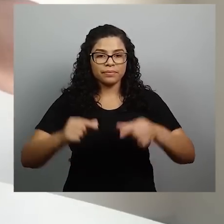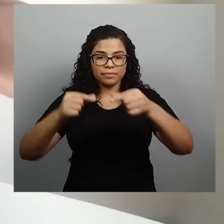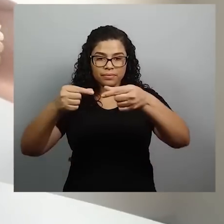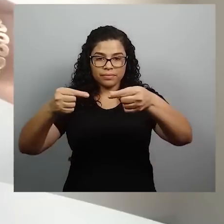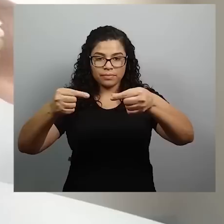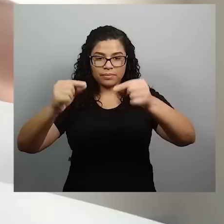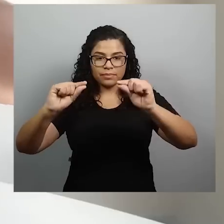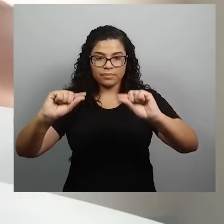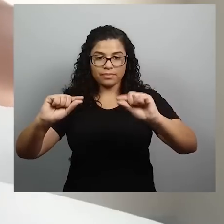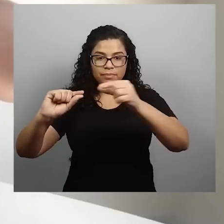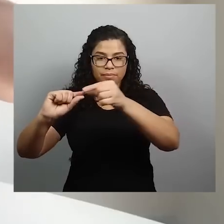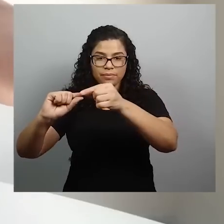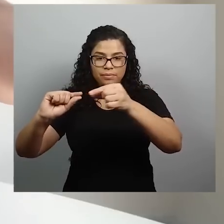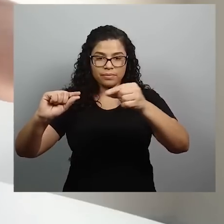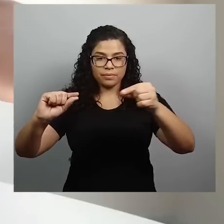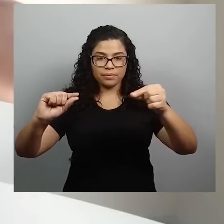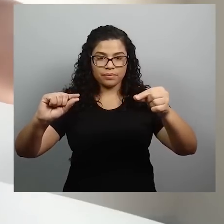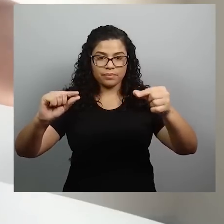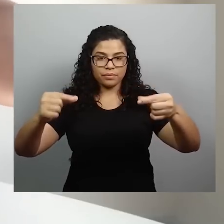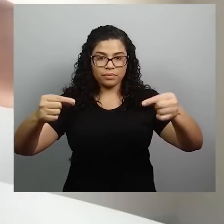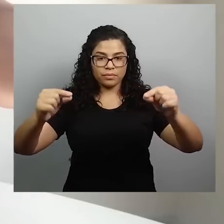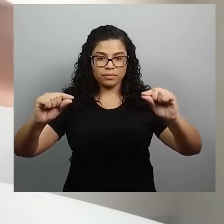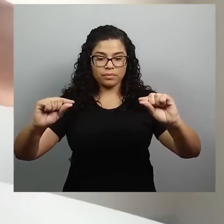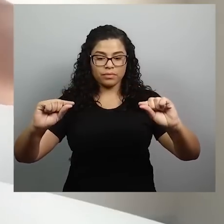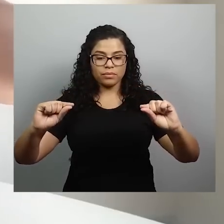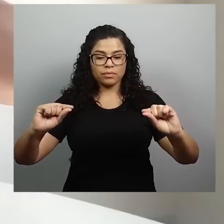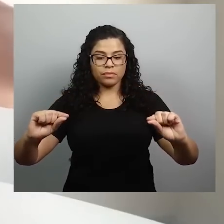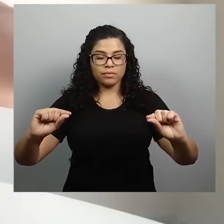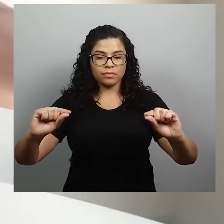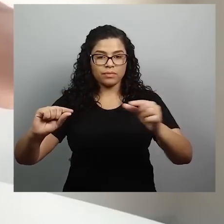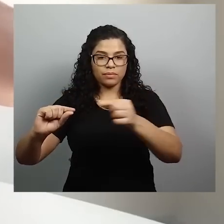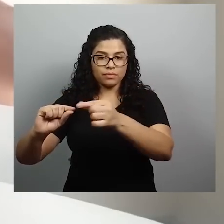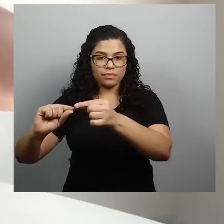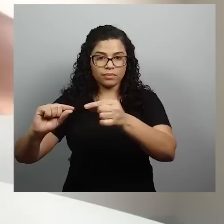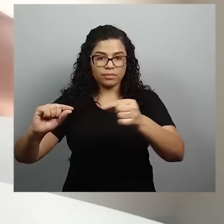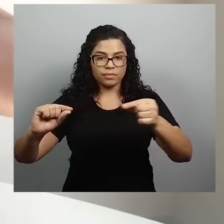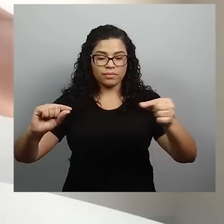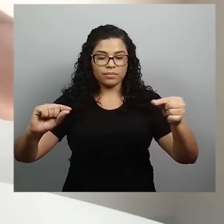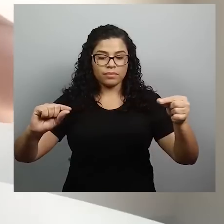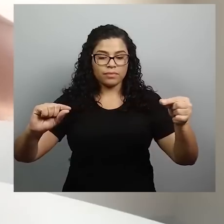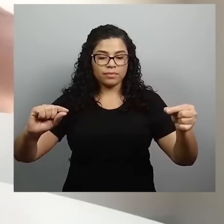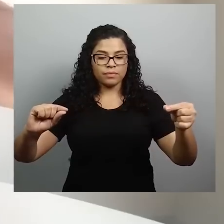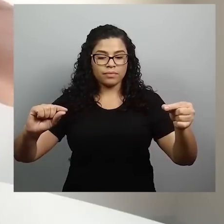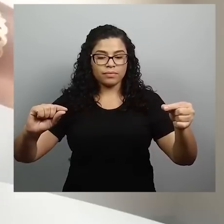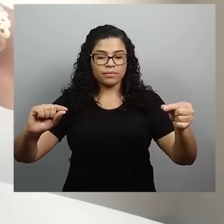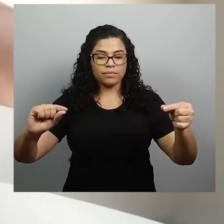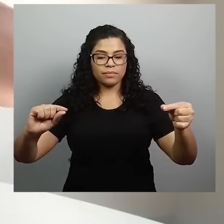Sela aqui, vinca aqui e vira outra vez, dobra mais uma vez.